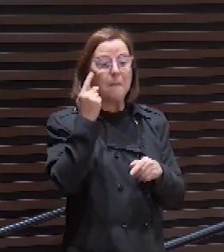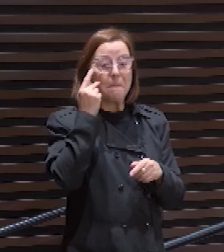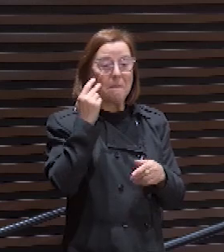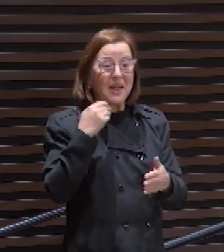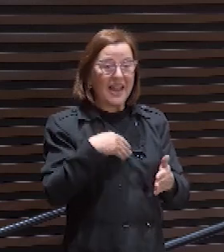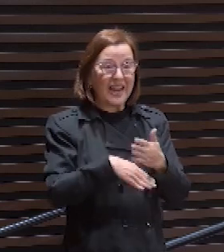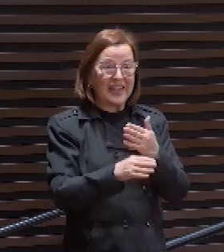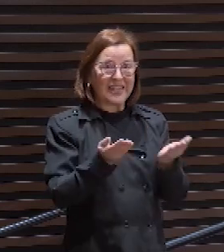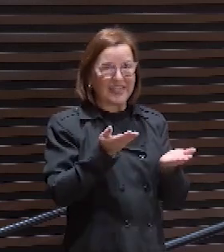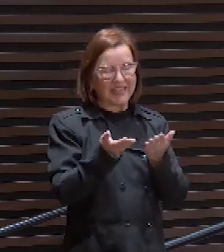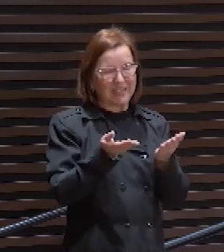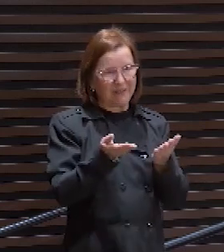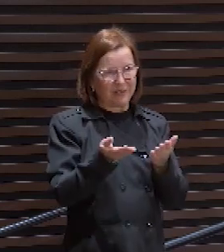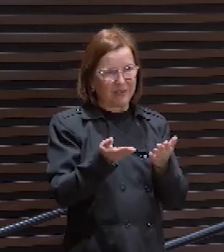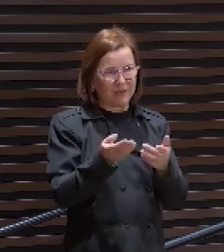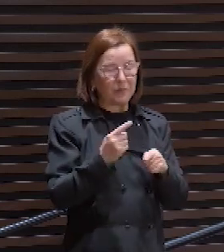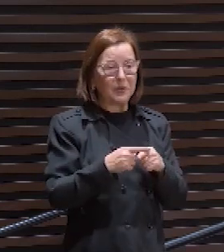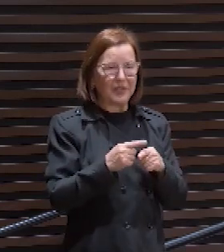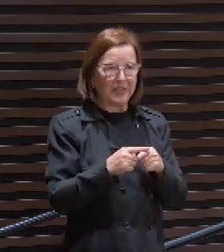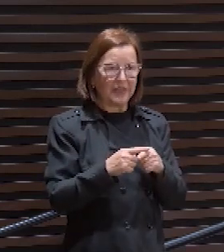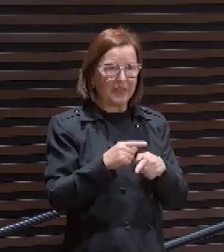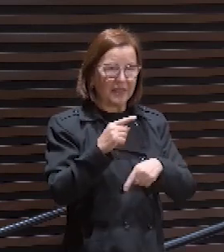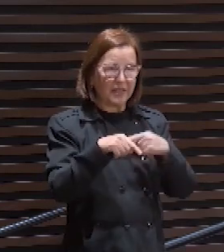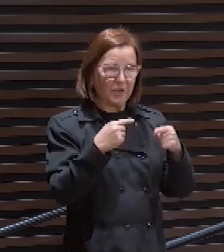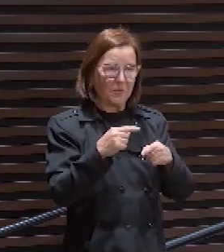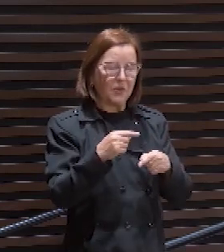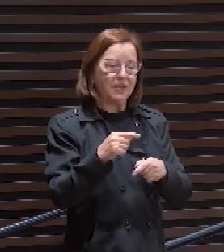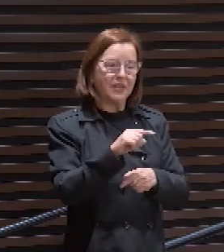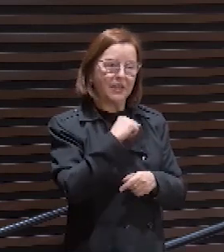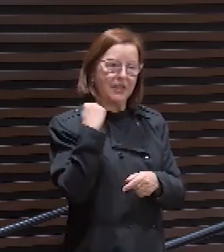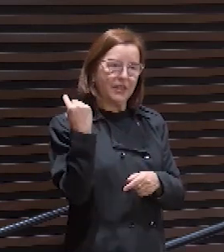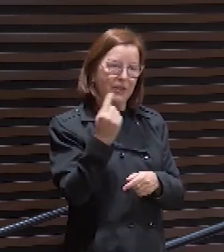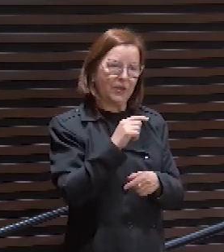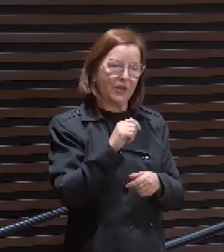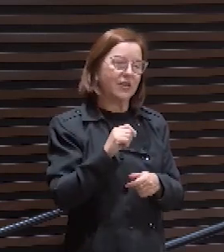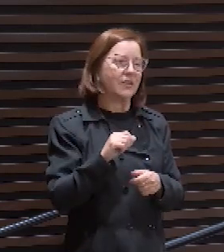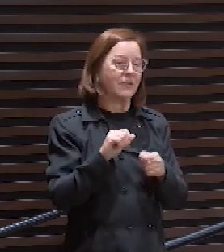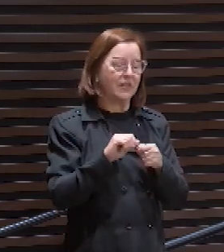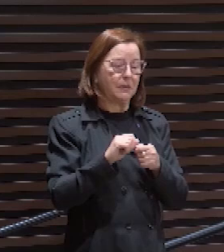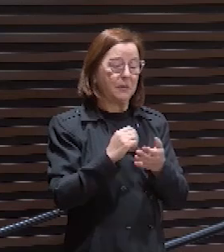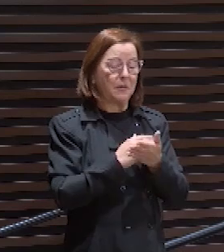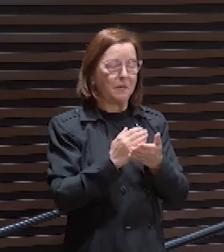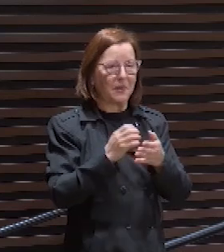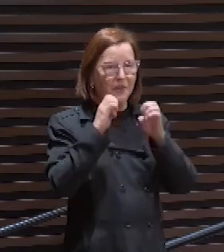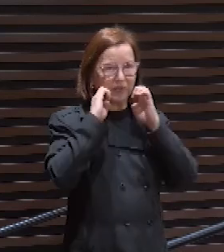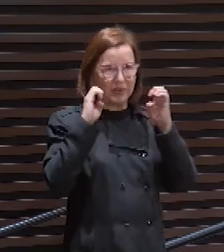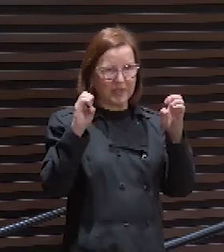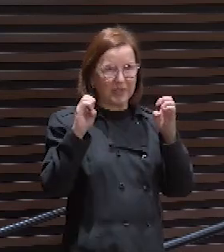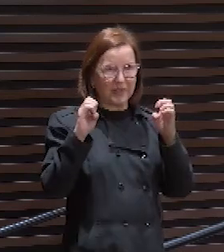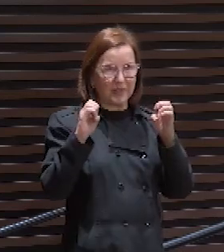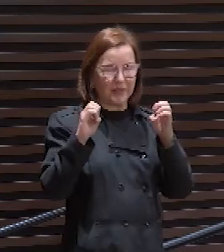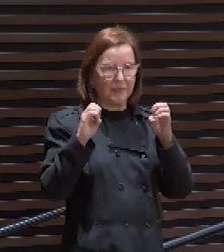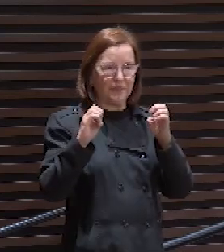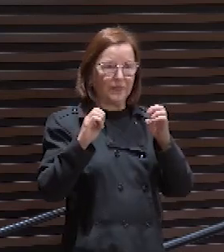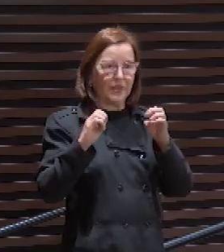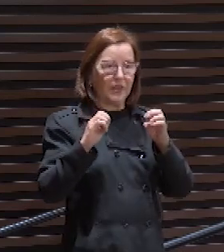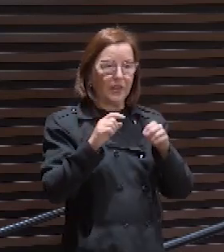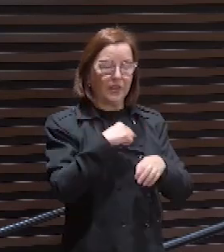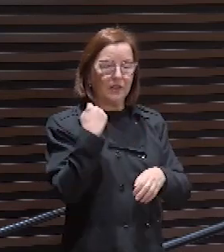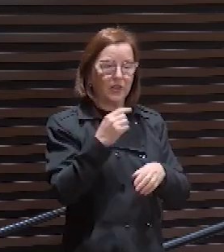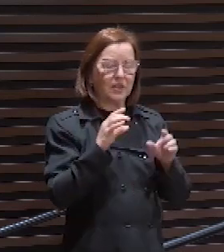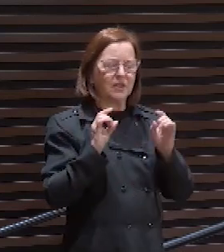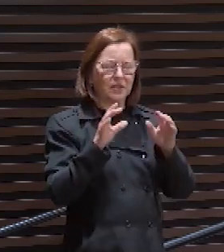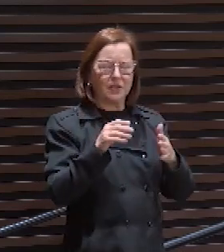que nós passamos a fazer parte do Evangelho, tudo que é nosso não é mais nosso. E nós renunciamos tudo a Jesus.